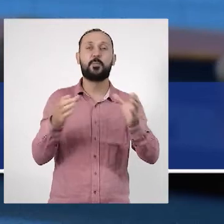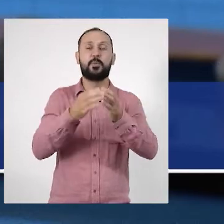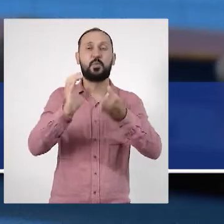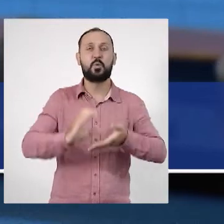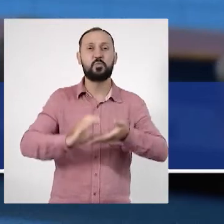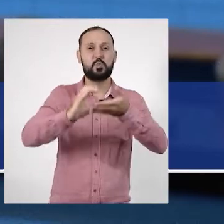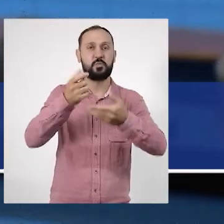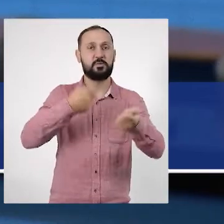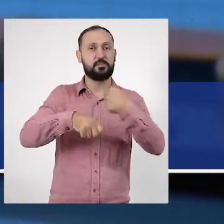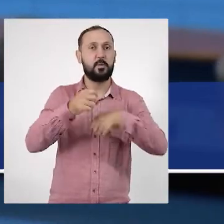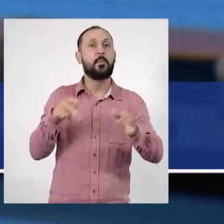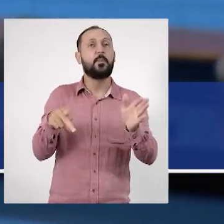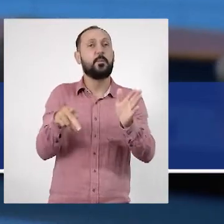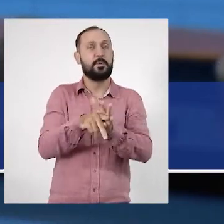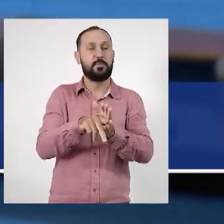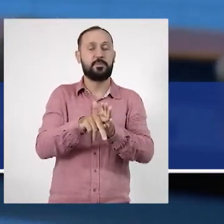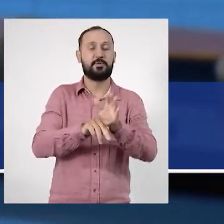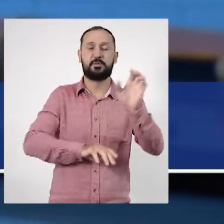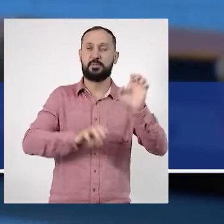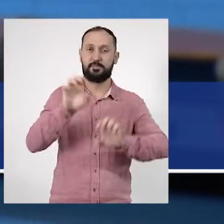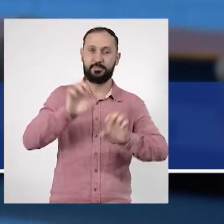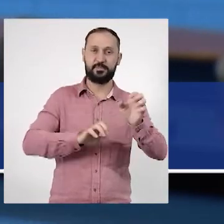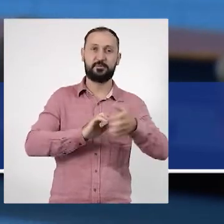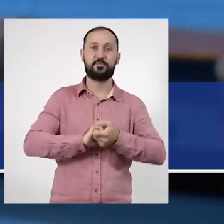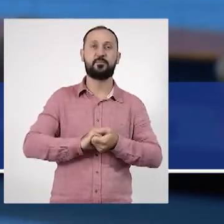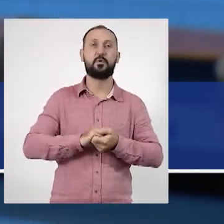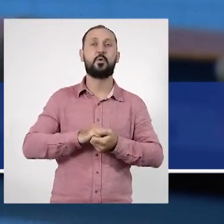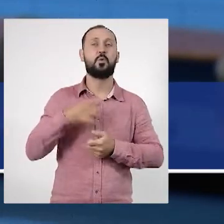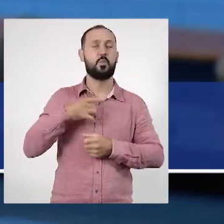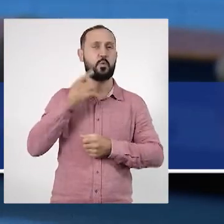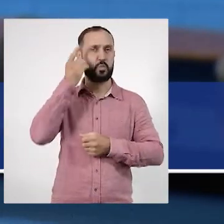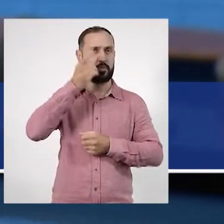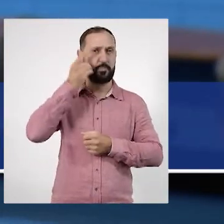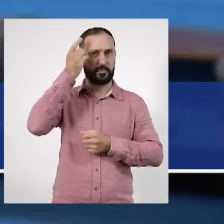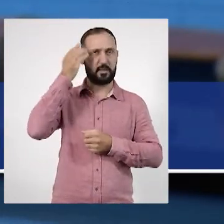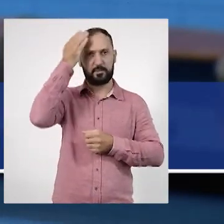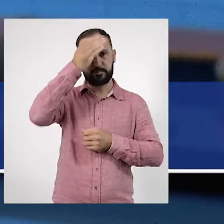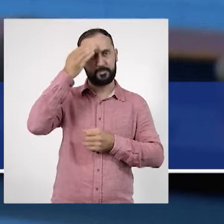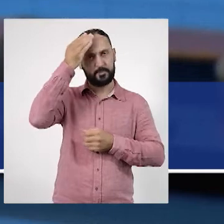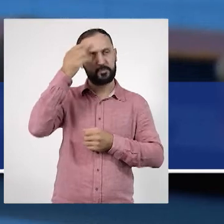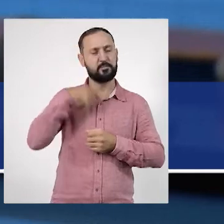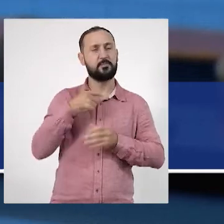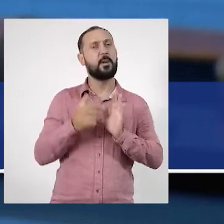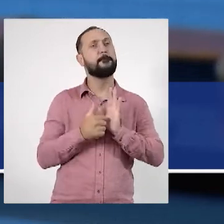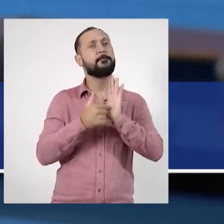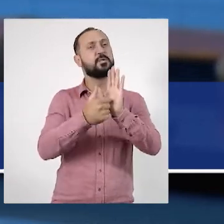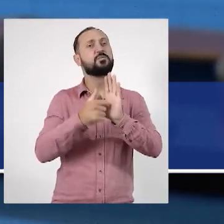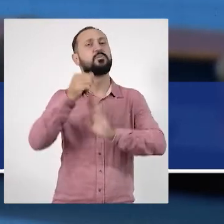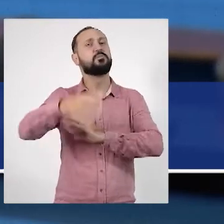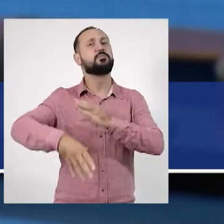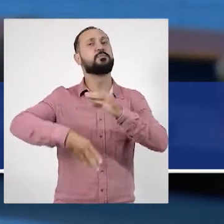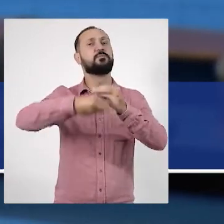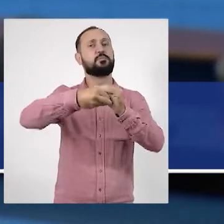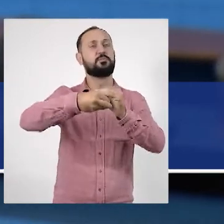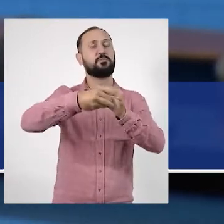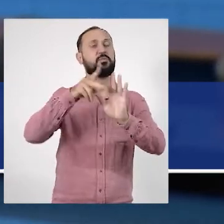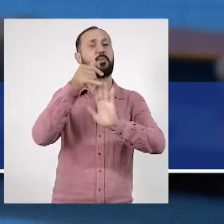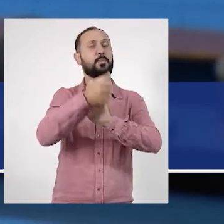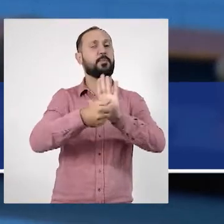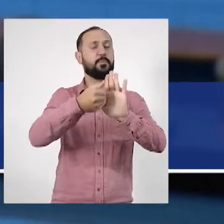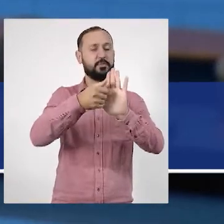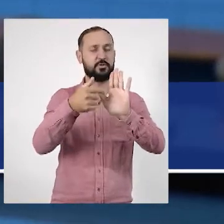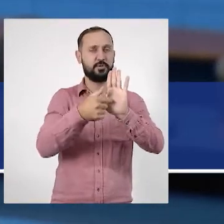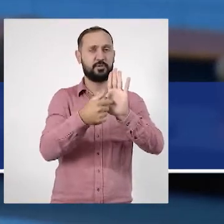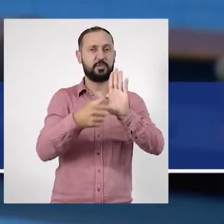pelo Conselho de Administração da empresa. Diante disso, o deputado Barbosinha, do Democratas, apresentou emenda ao